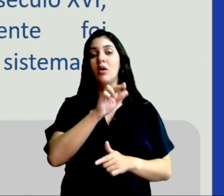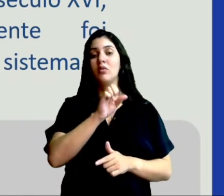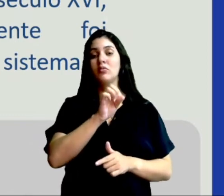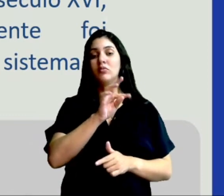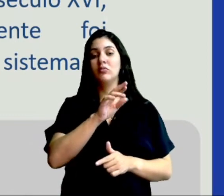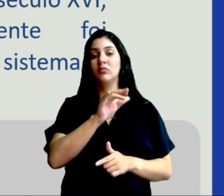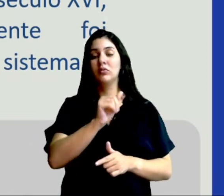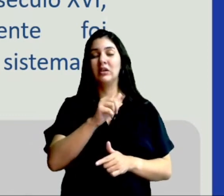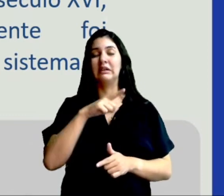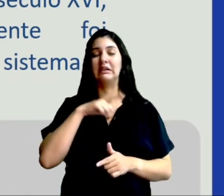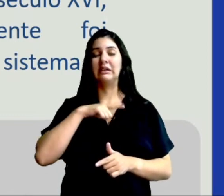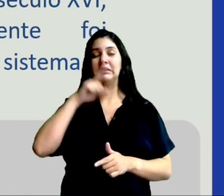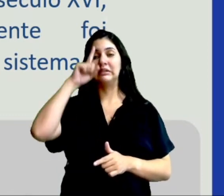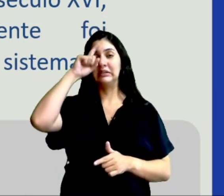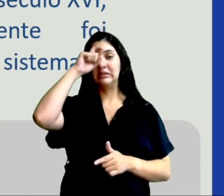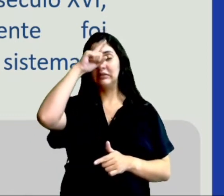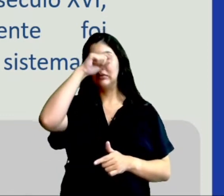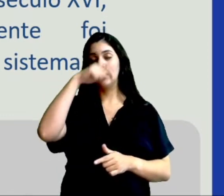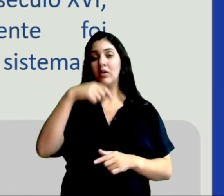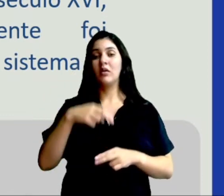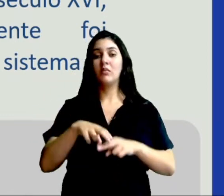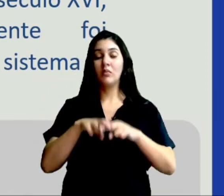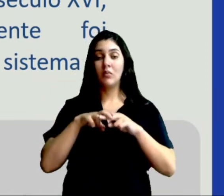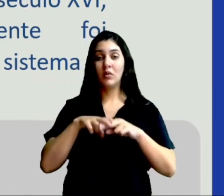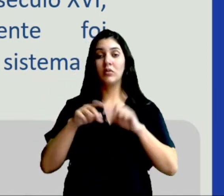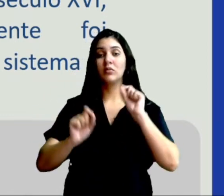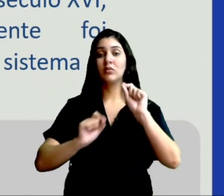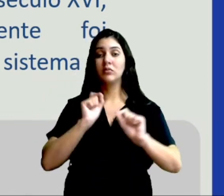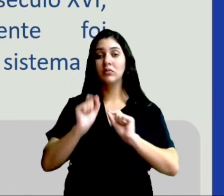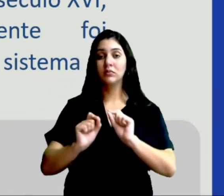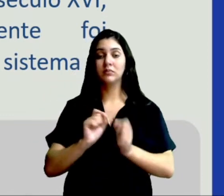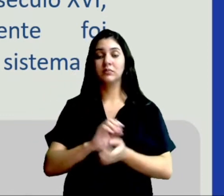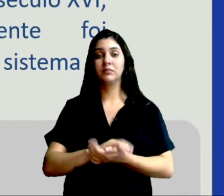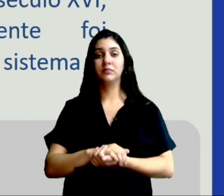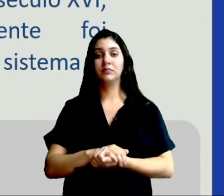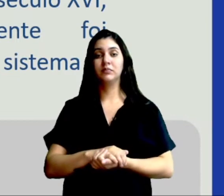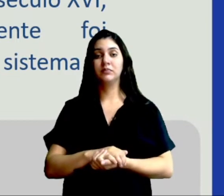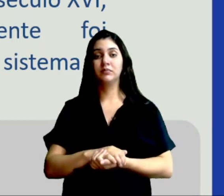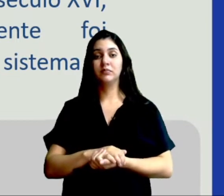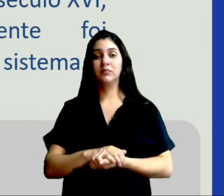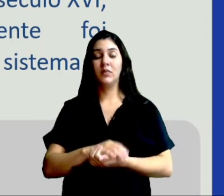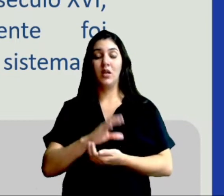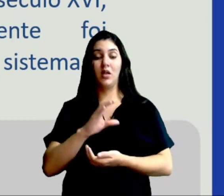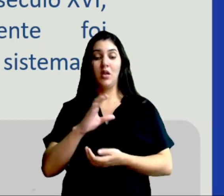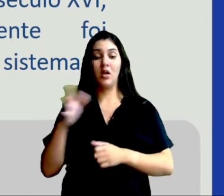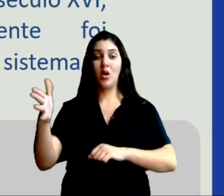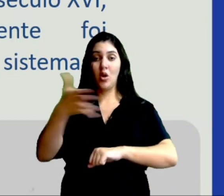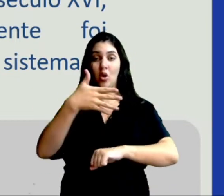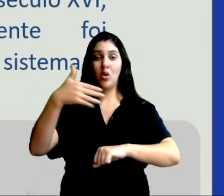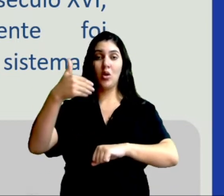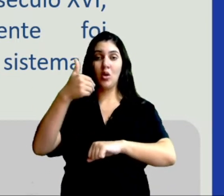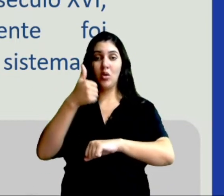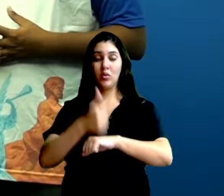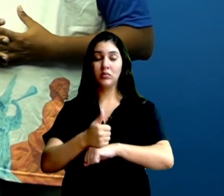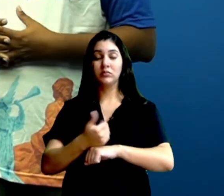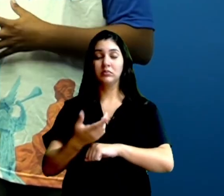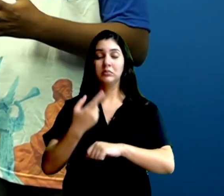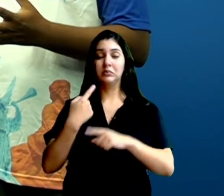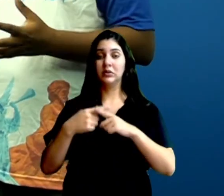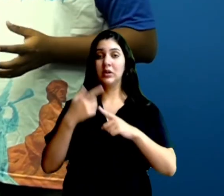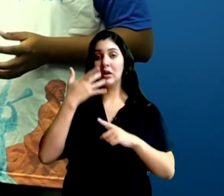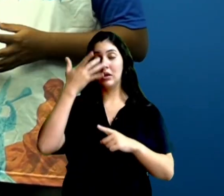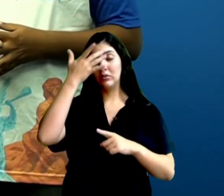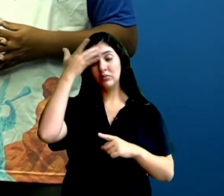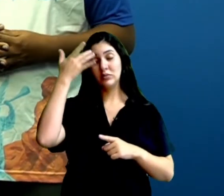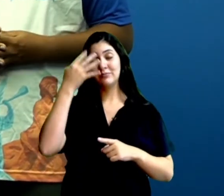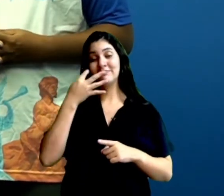isso até dificultou um pouco justamente a questão da colonização, né? Porque as pessoas não se interessavam, já que era uma